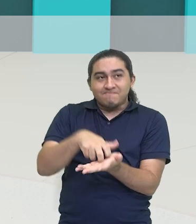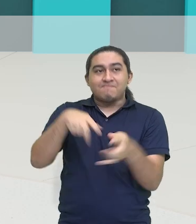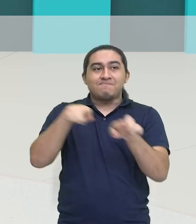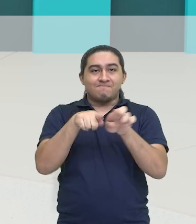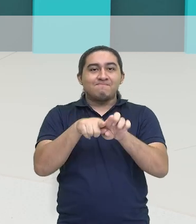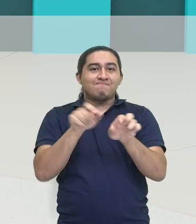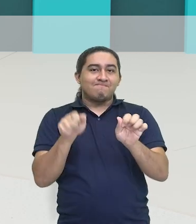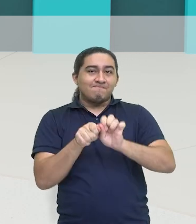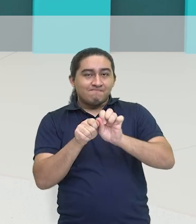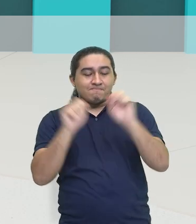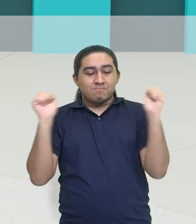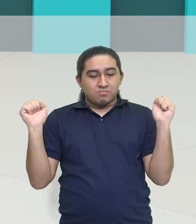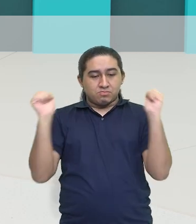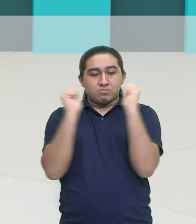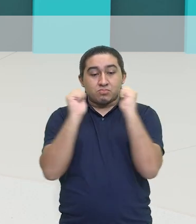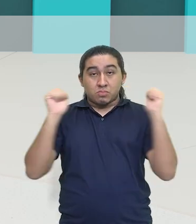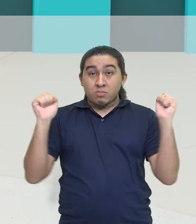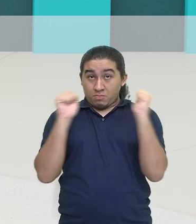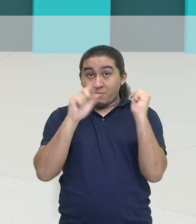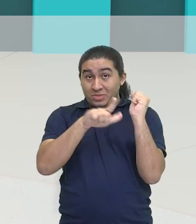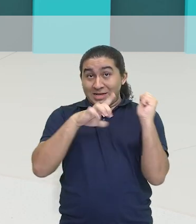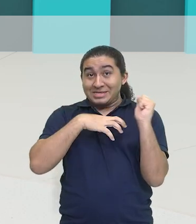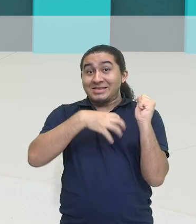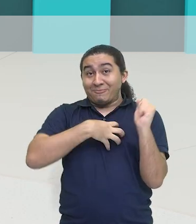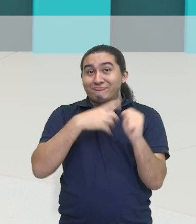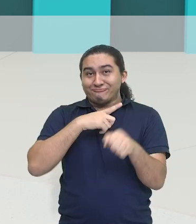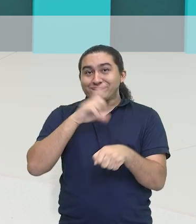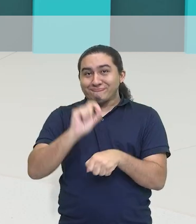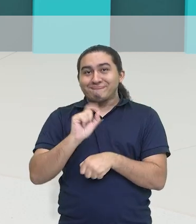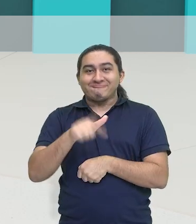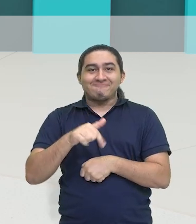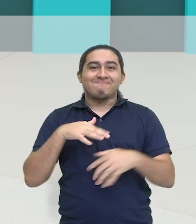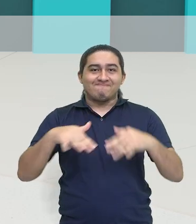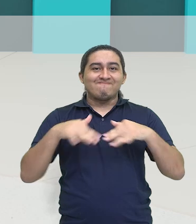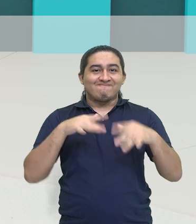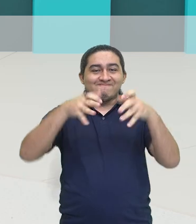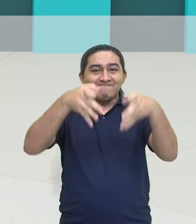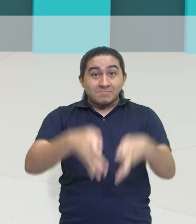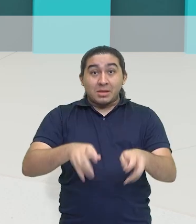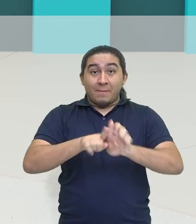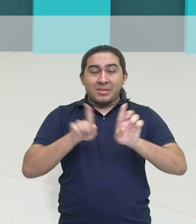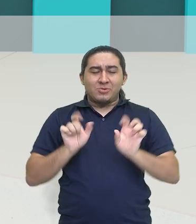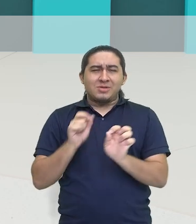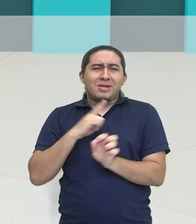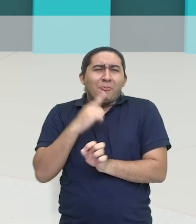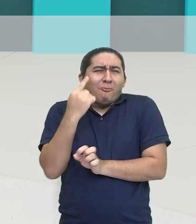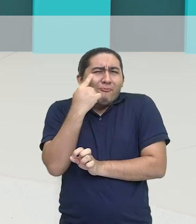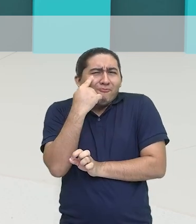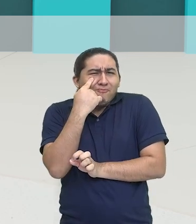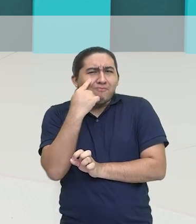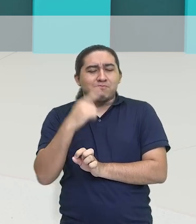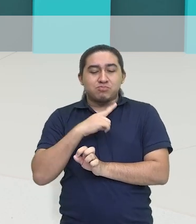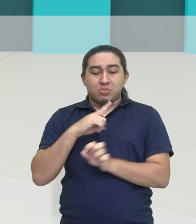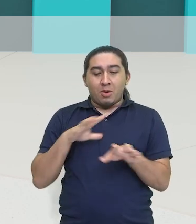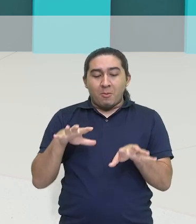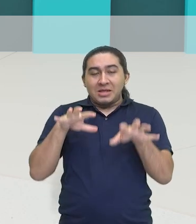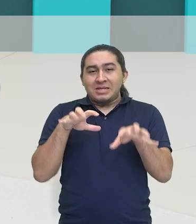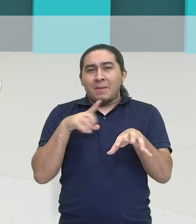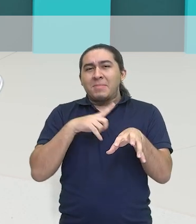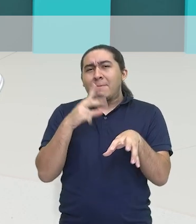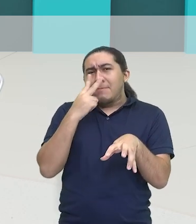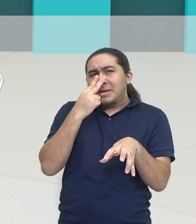de quadril, aí você vai sentir o seu bumbum mais durinho aí. Mas aí, ó, mesmo assim, dá uma apertadinha, você vai sentir lá.